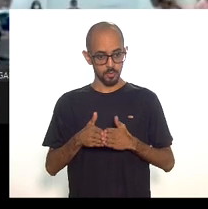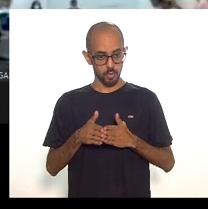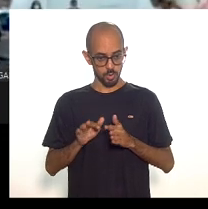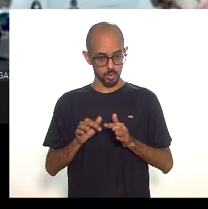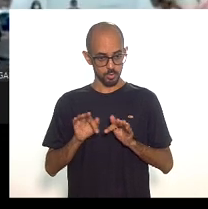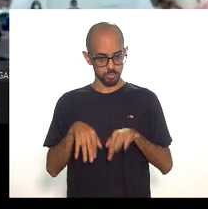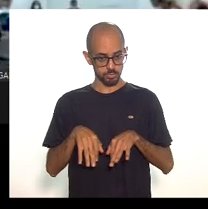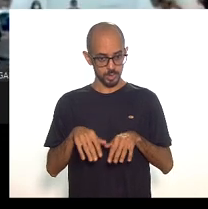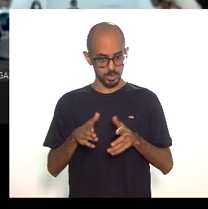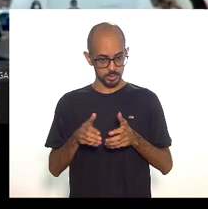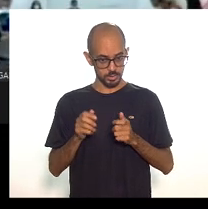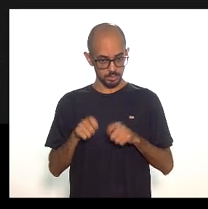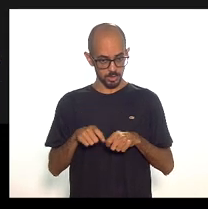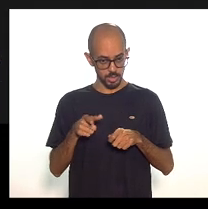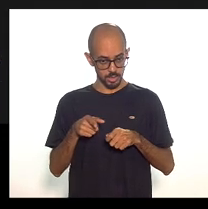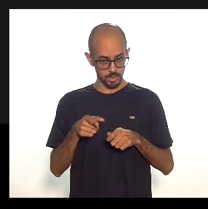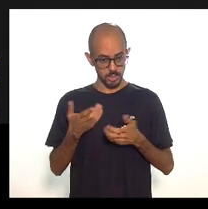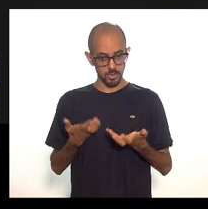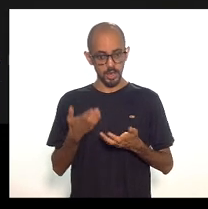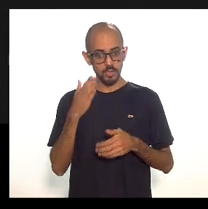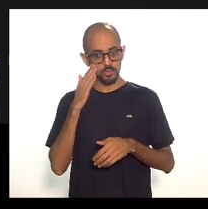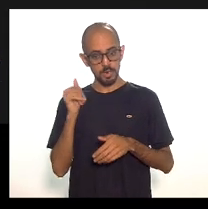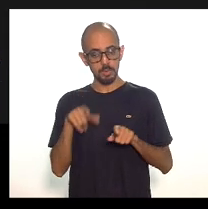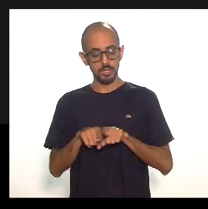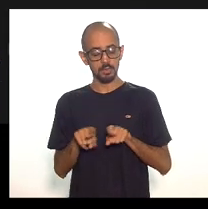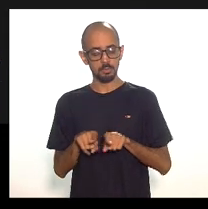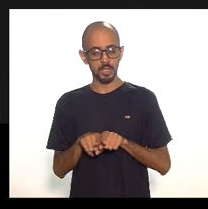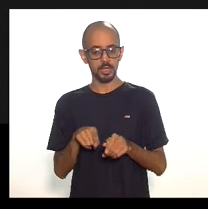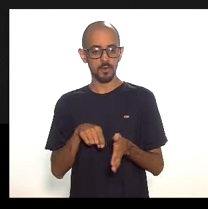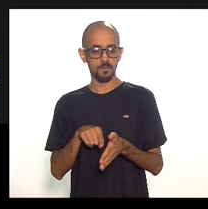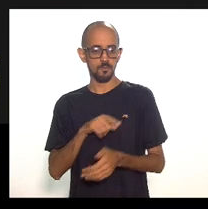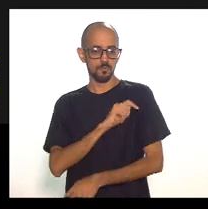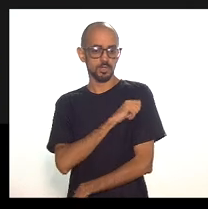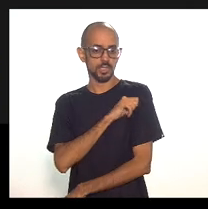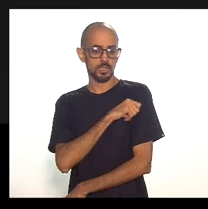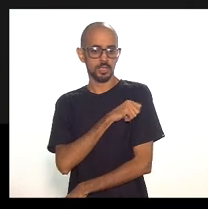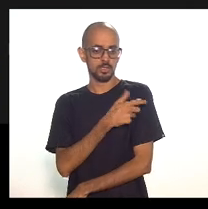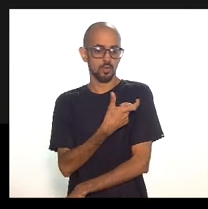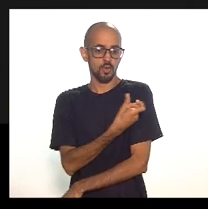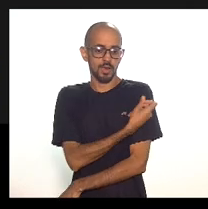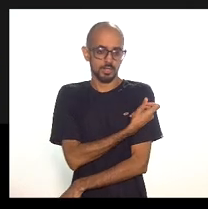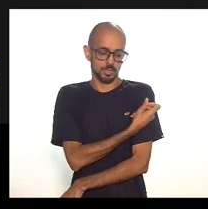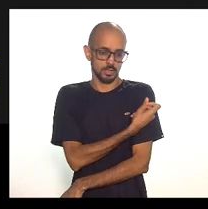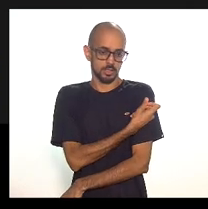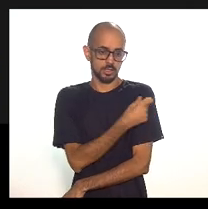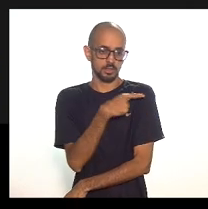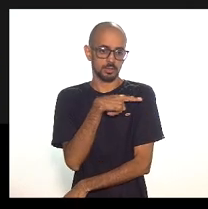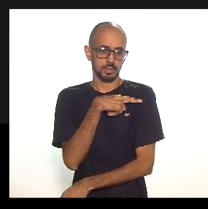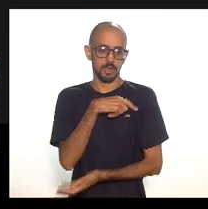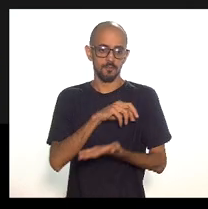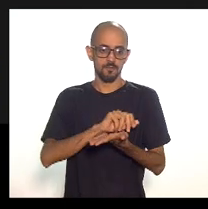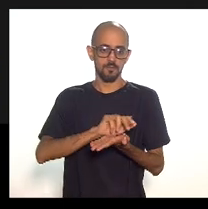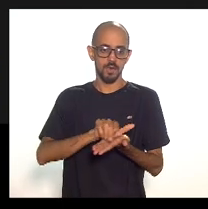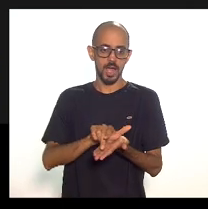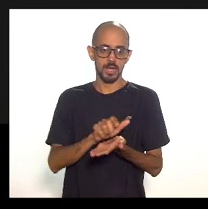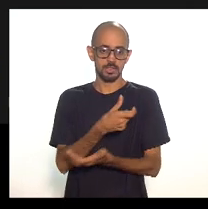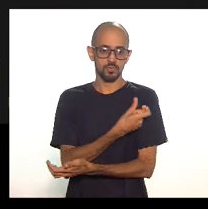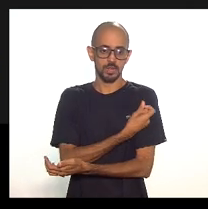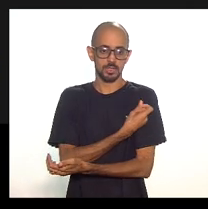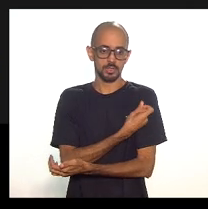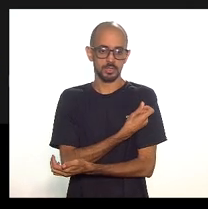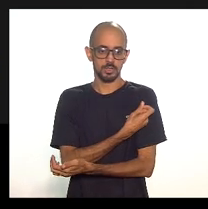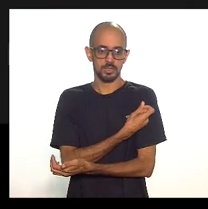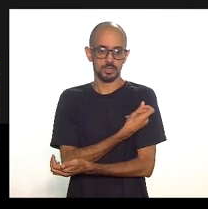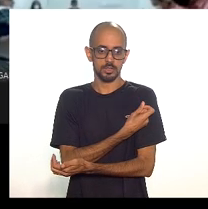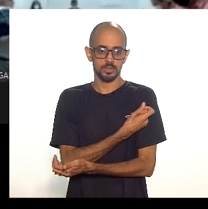da fiscalização da vacina. Tá? Nós temos visto várias aplicações de vacina com o